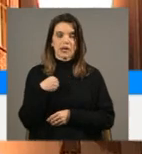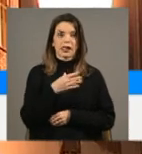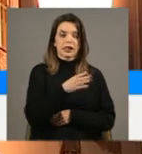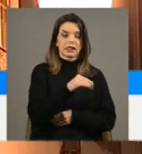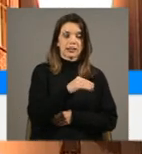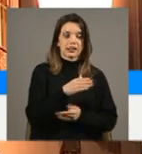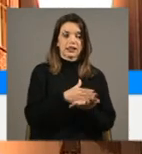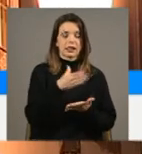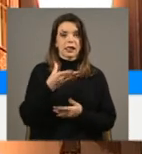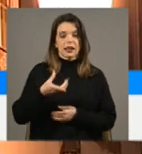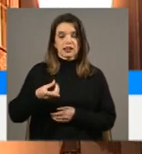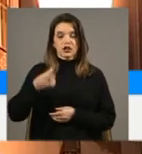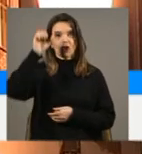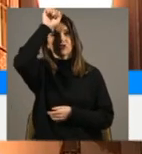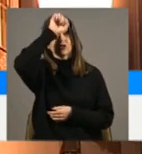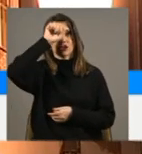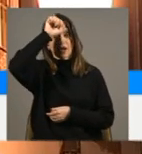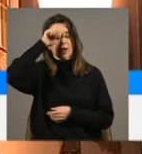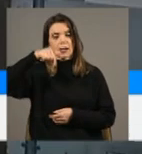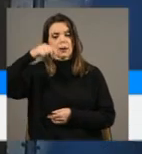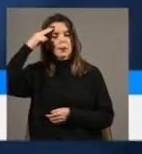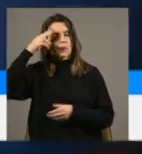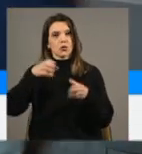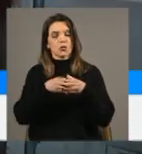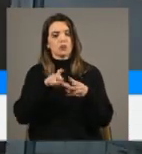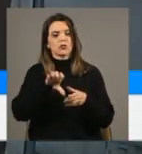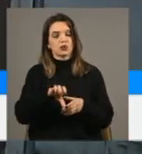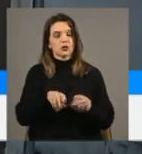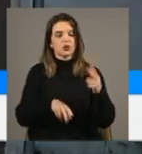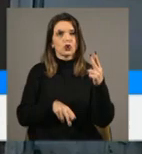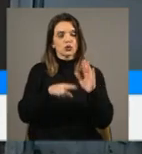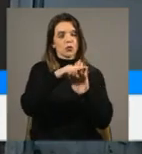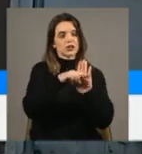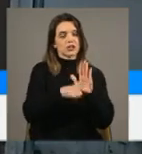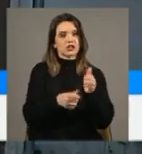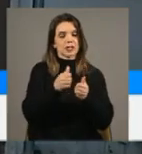10 e 19 de janeiro. Na Madeira, o Conselho Regional conta com duas listas candidatas.